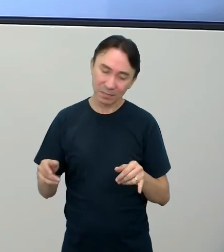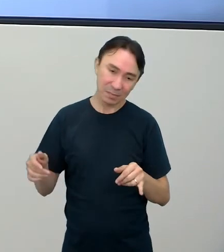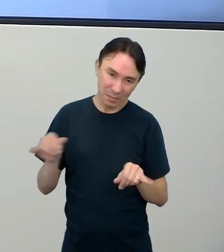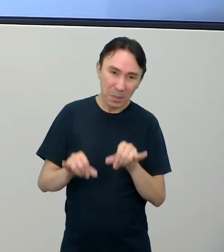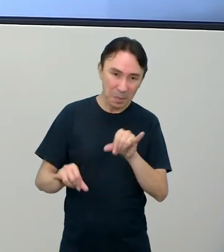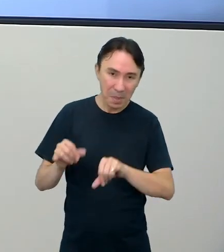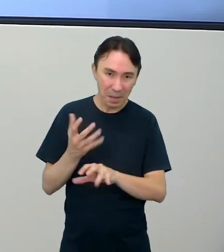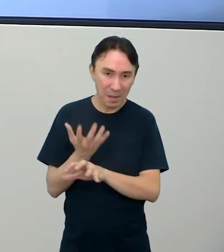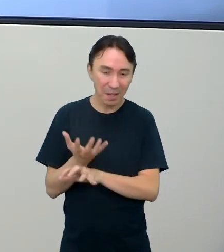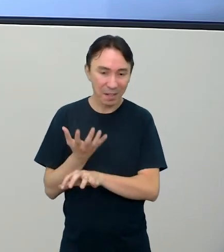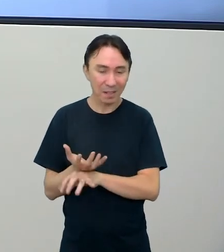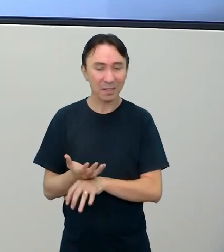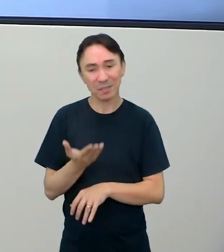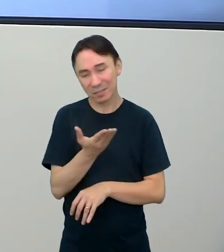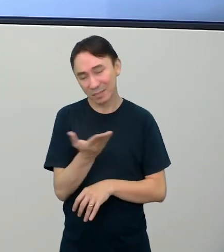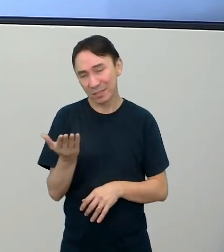estudam